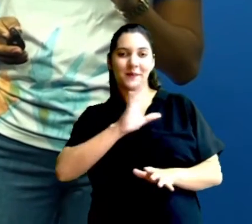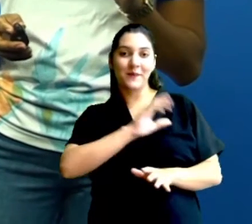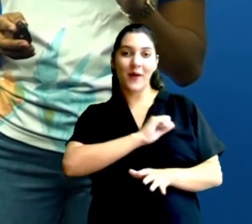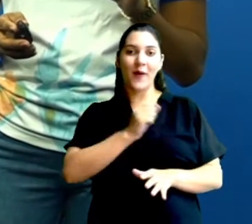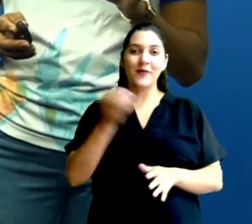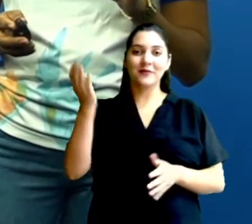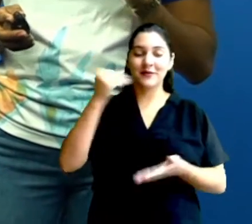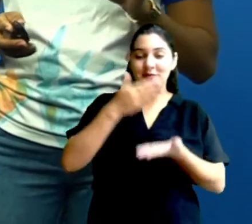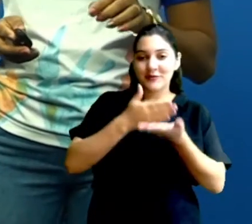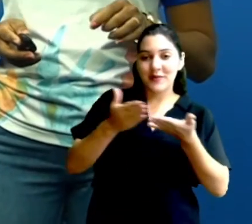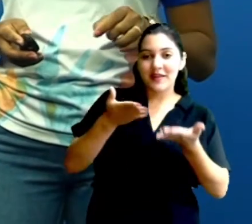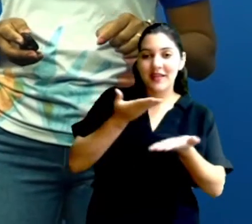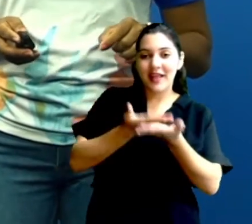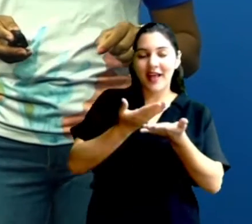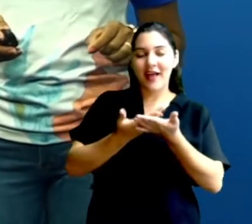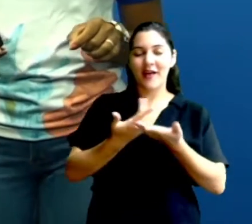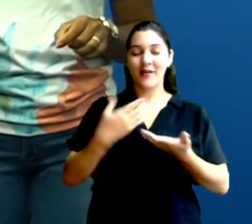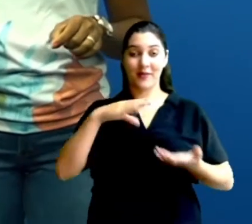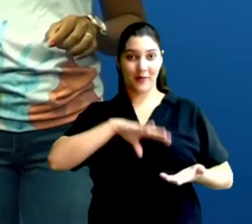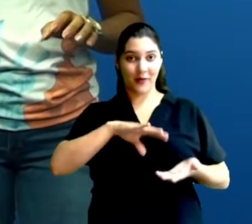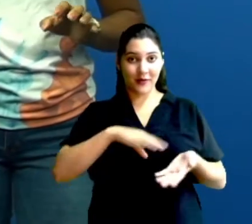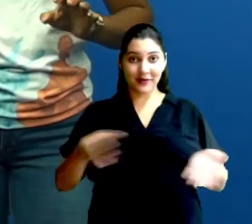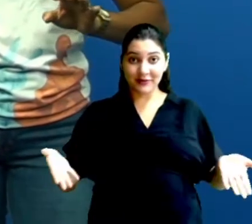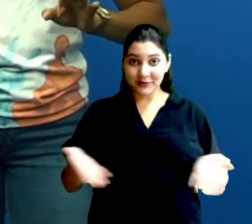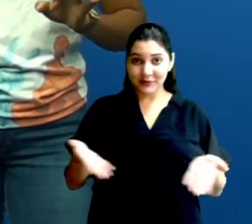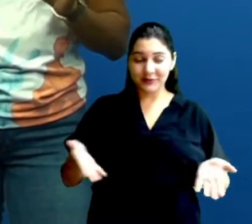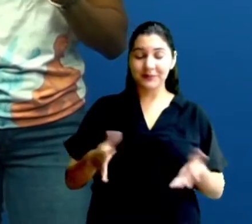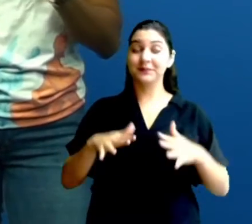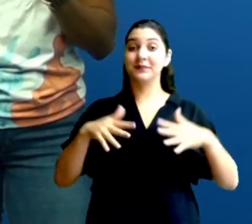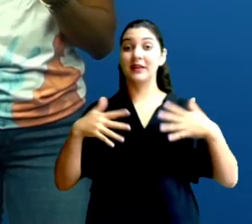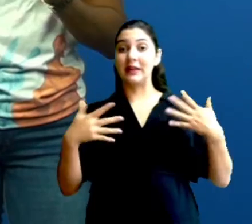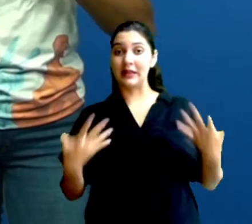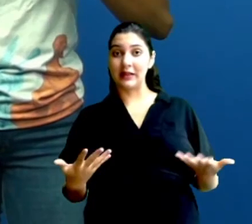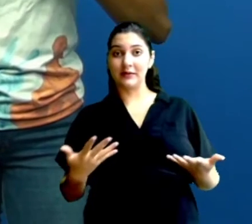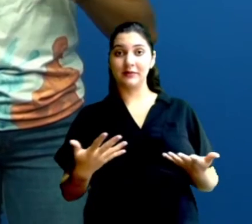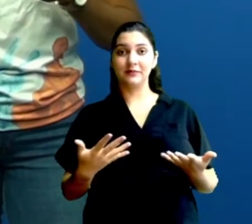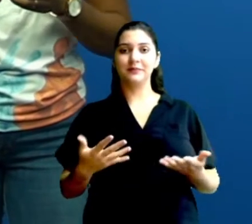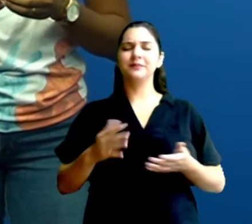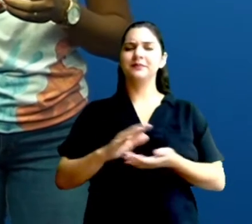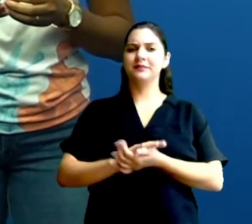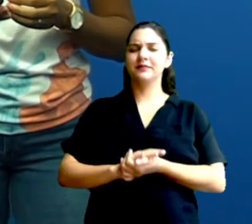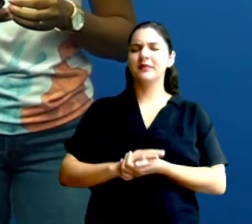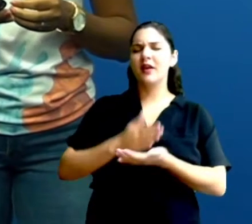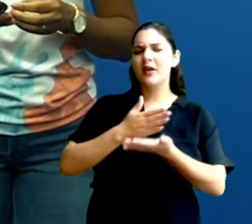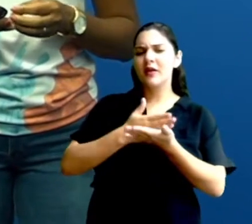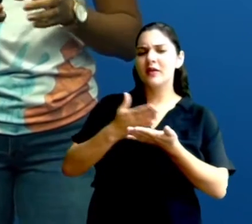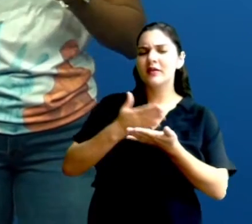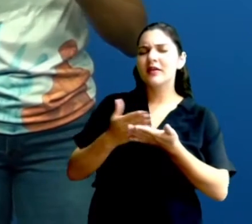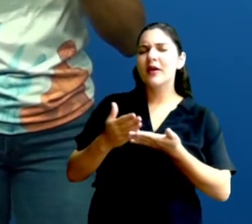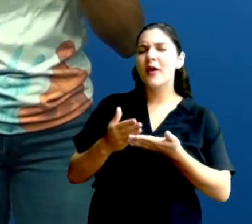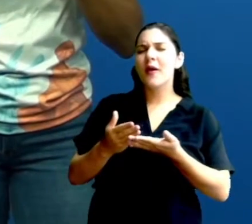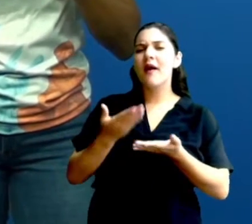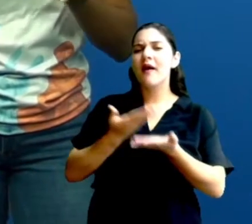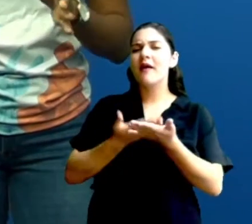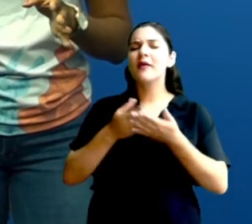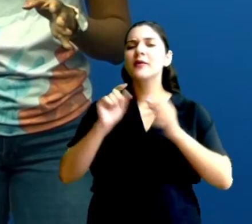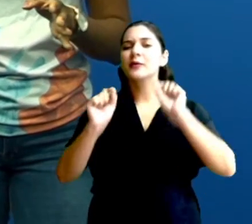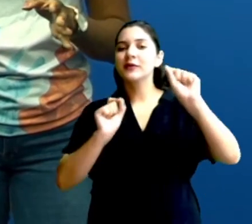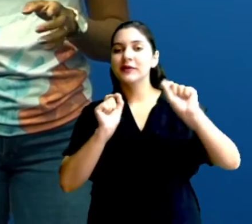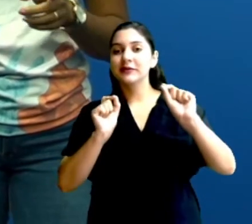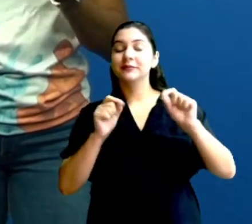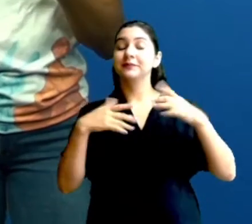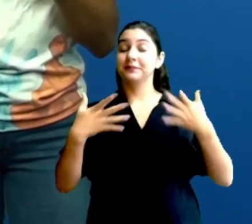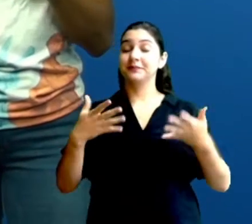Vamos começar a nossa aula de língua portuguesa de hoje? Então, gente, a gente inicia sempre com o quê? Com